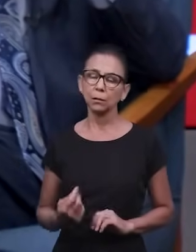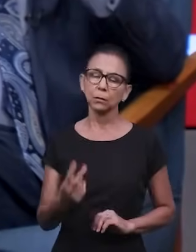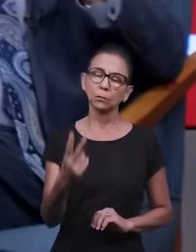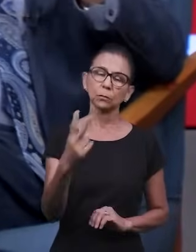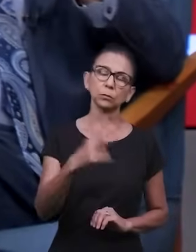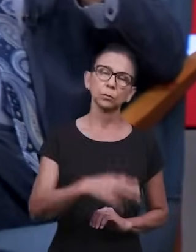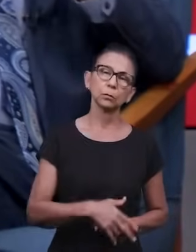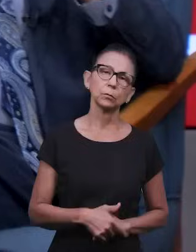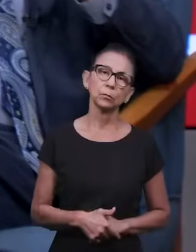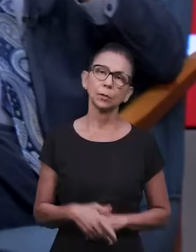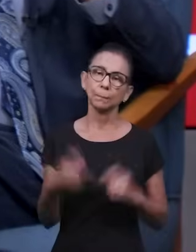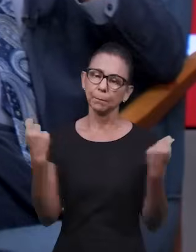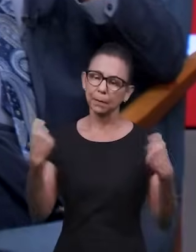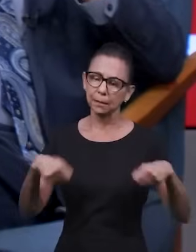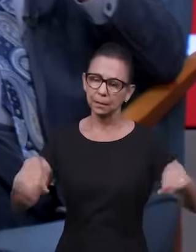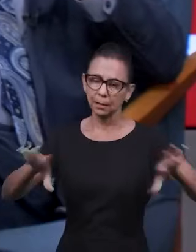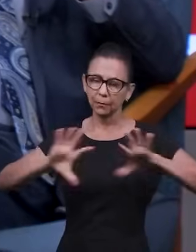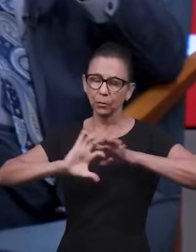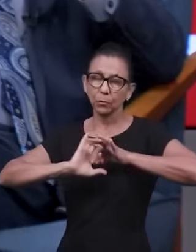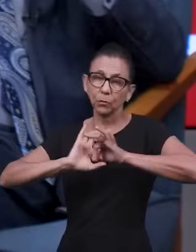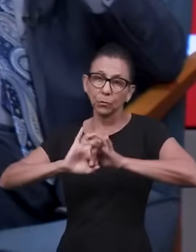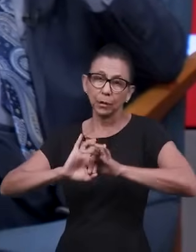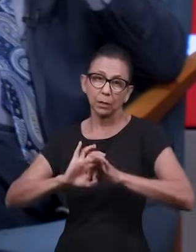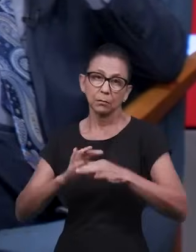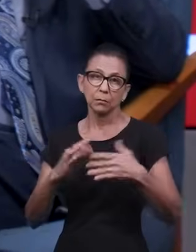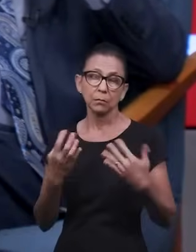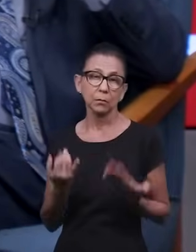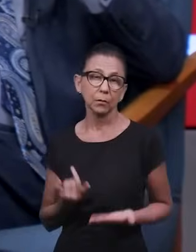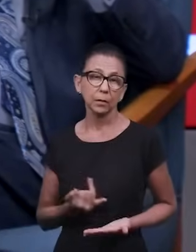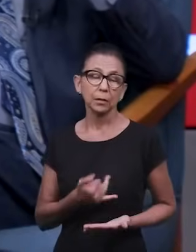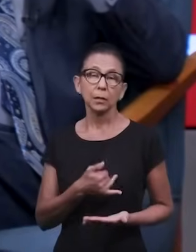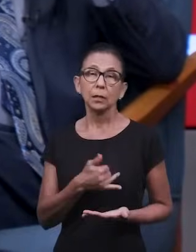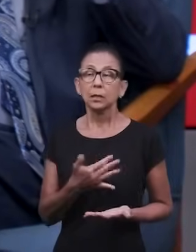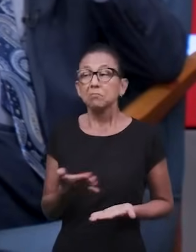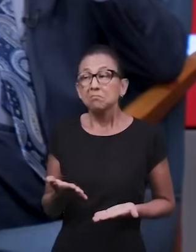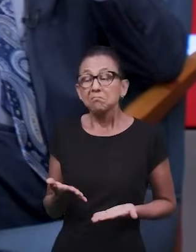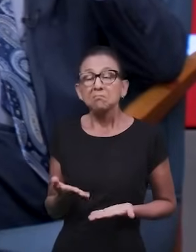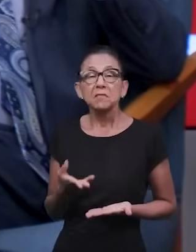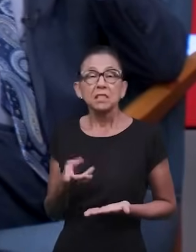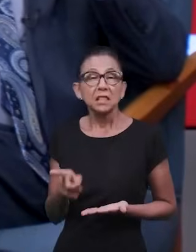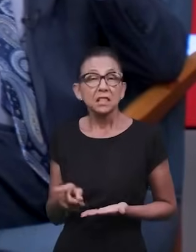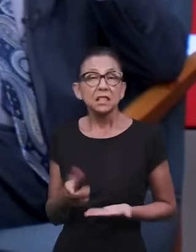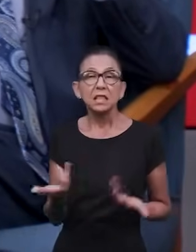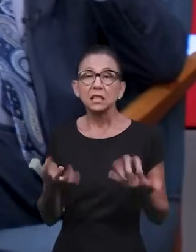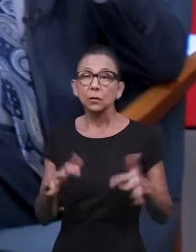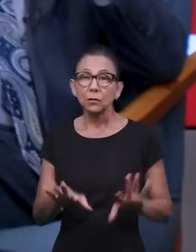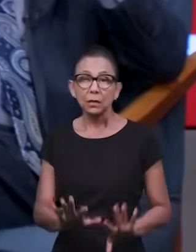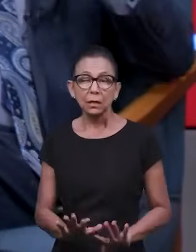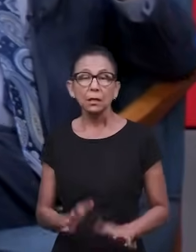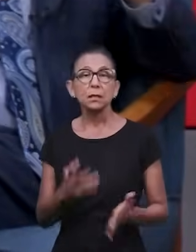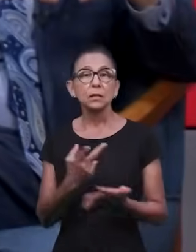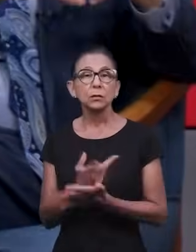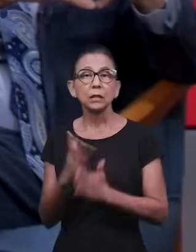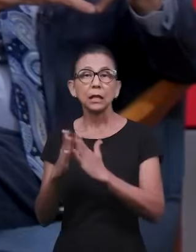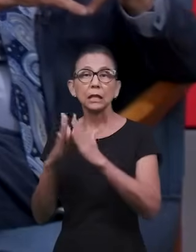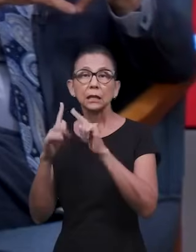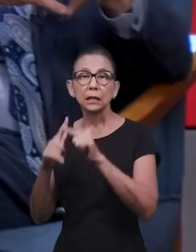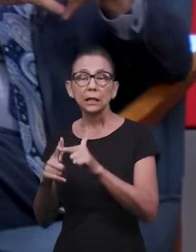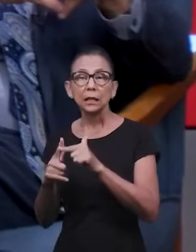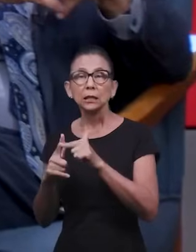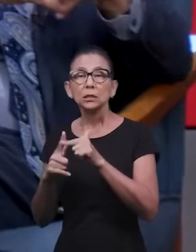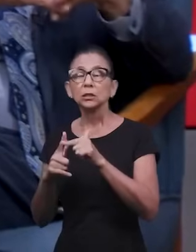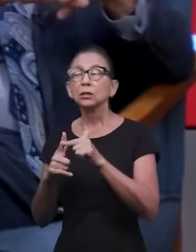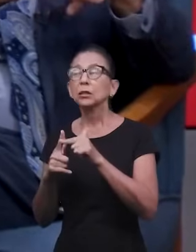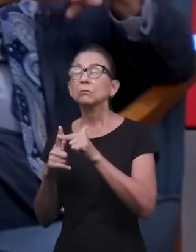prosseguir e se não fosse assim a igreja não tinha prosperado ou teria se acabado no primeiro século como que ela